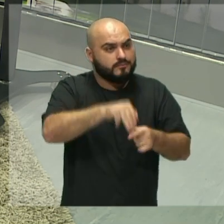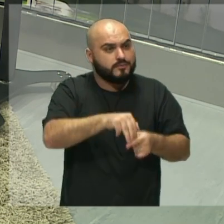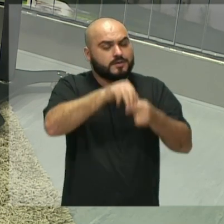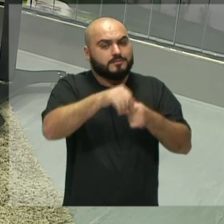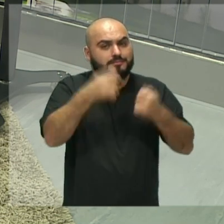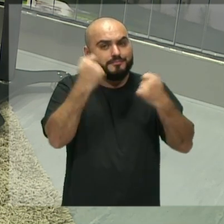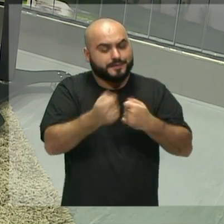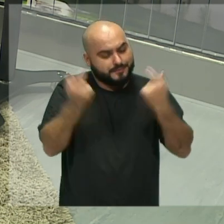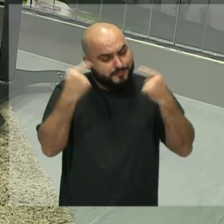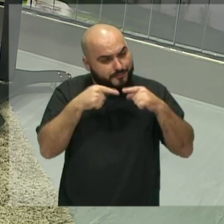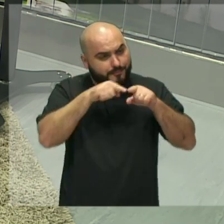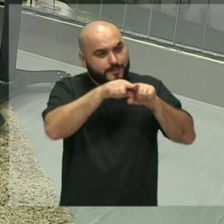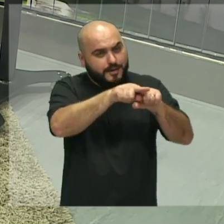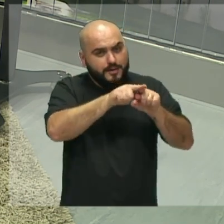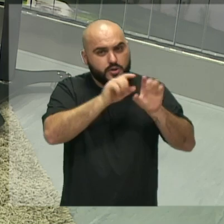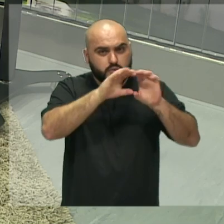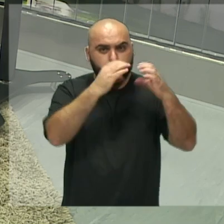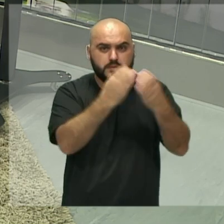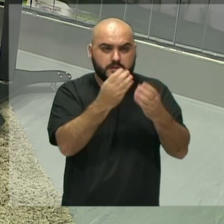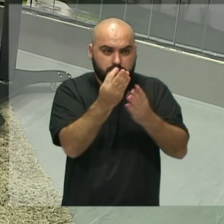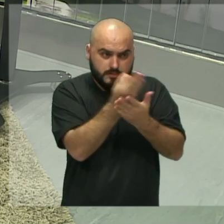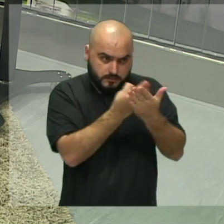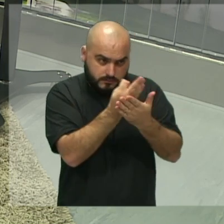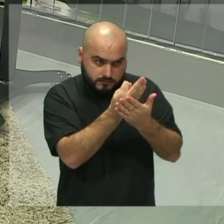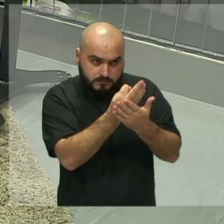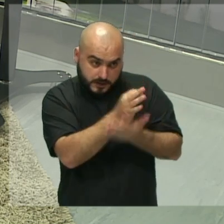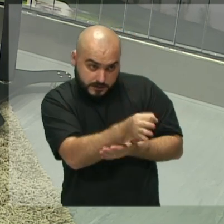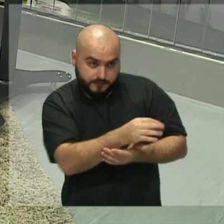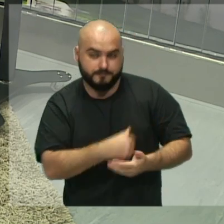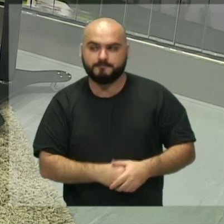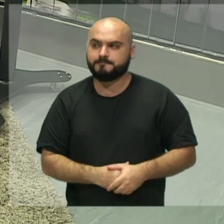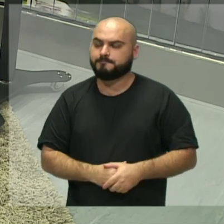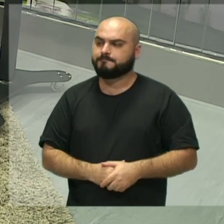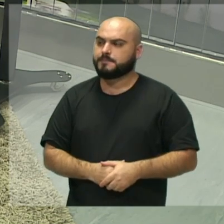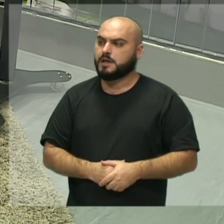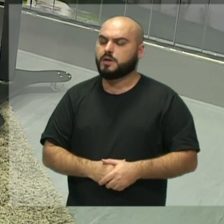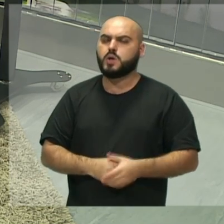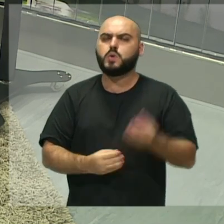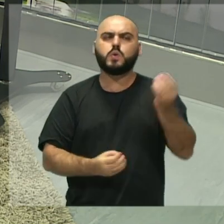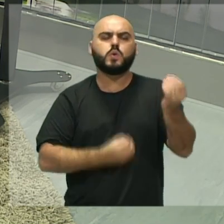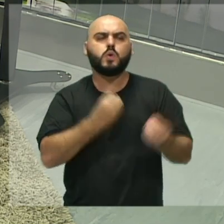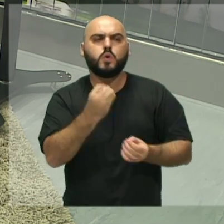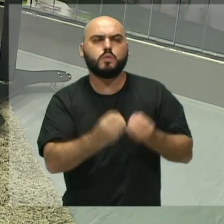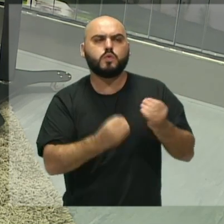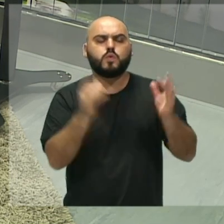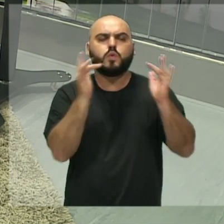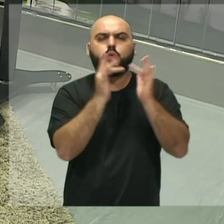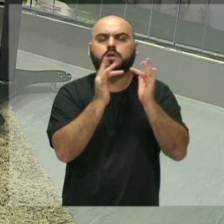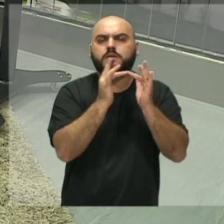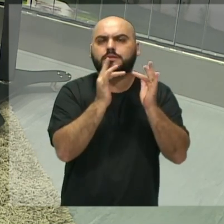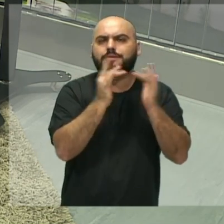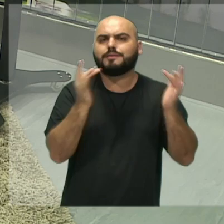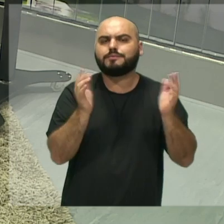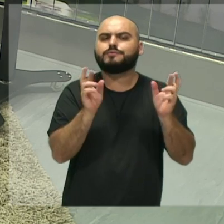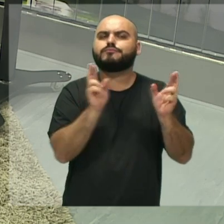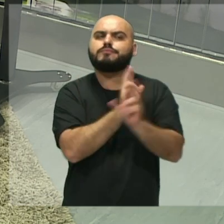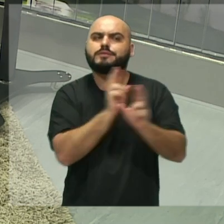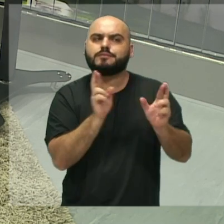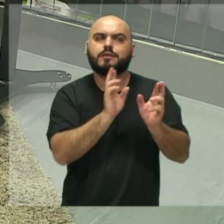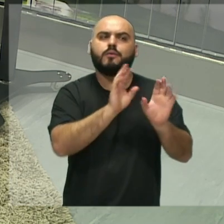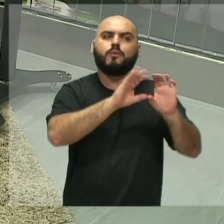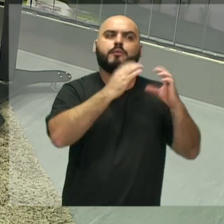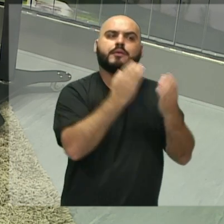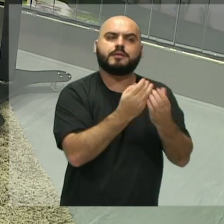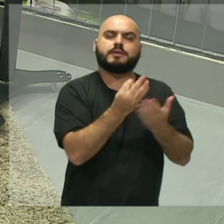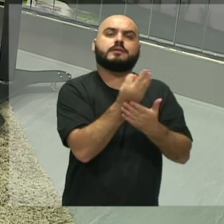comunidades terapêuticas. Como que está o diálogo com as comunidades? Como que está a demanda das comunidades, levando em